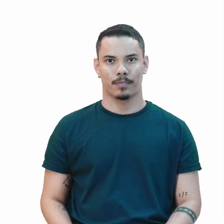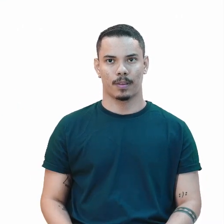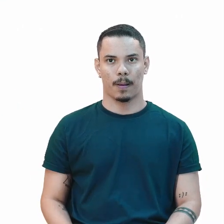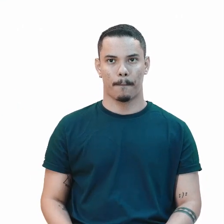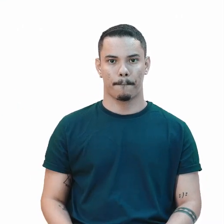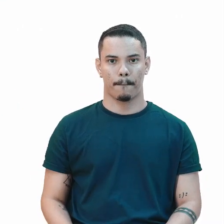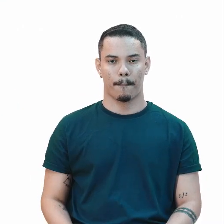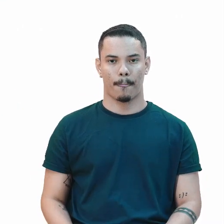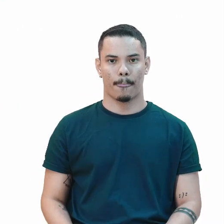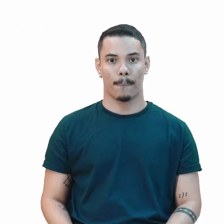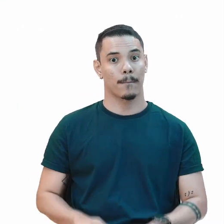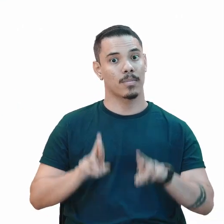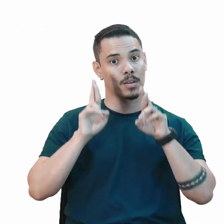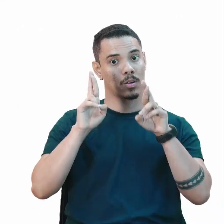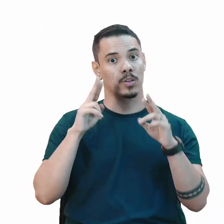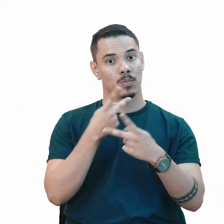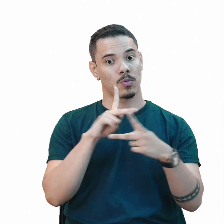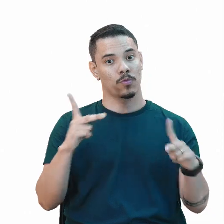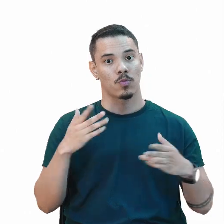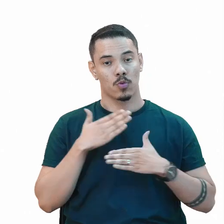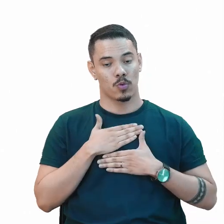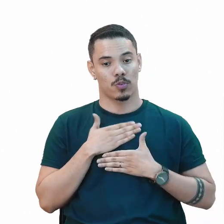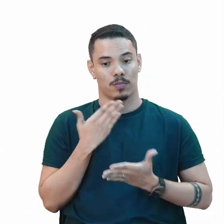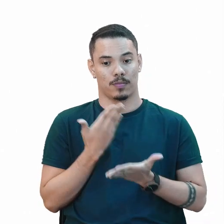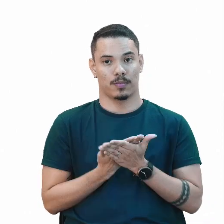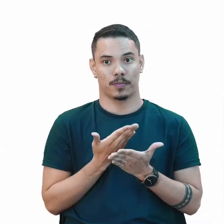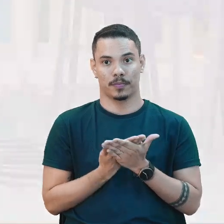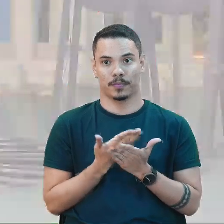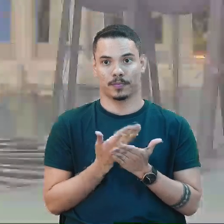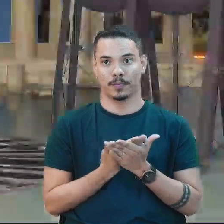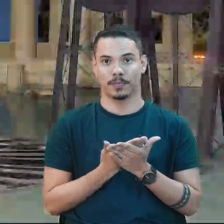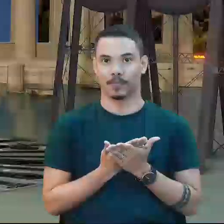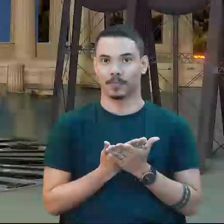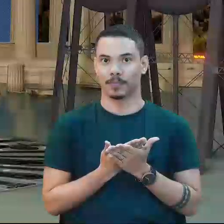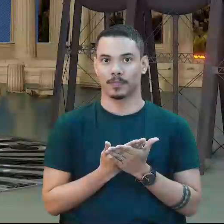Pessoal, espero que vocês tenham gostado da aula